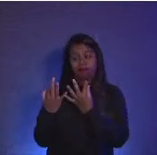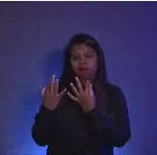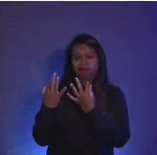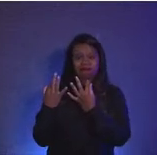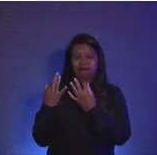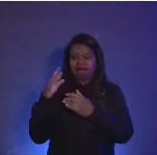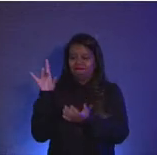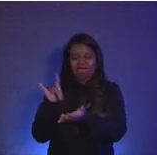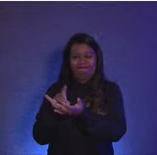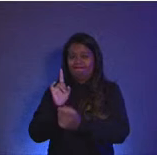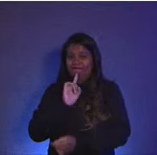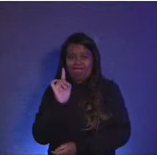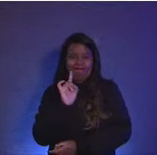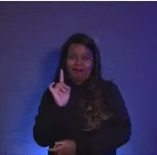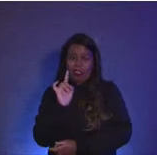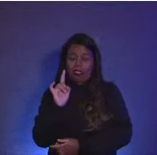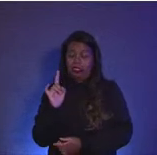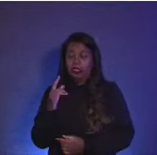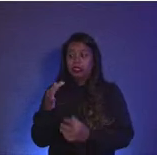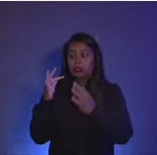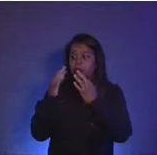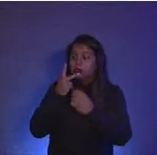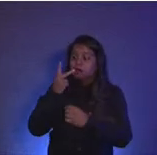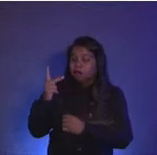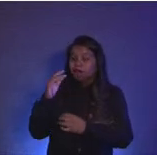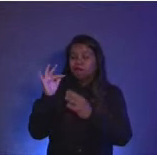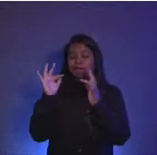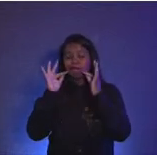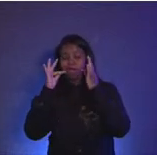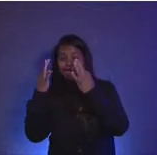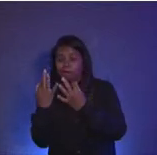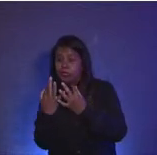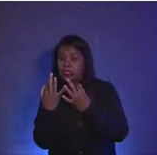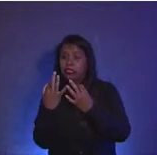pessoas, você tem que dar uma justificativa para o trabalho,